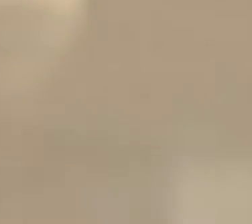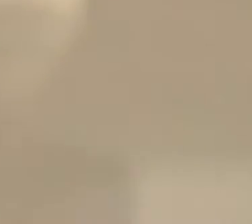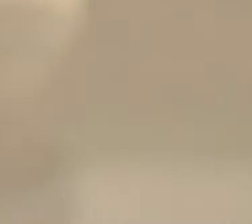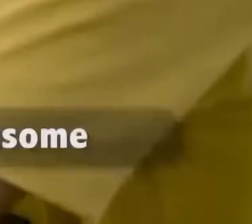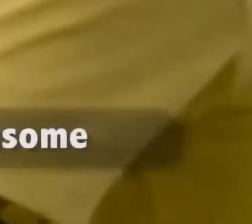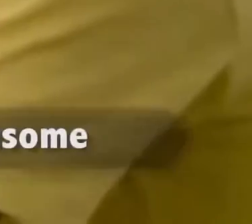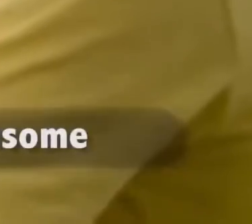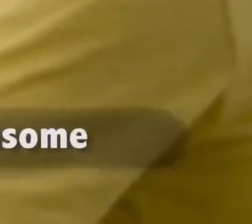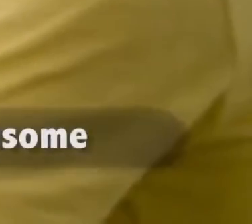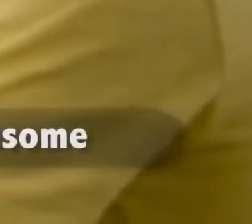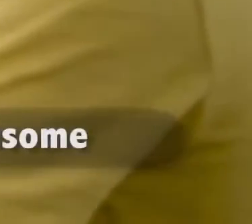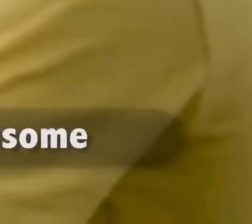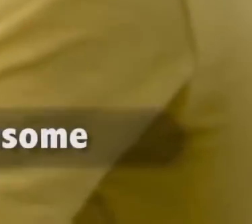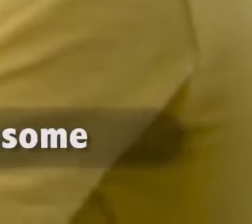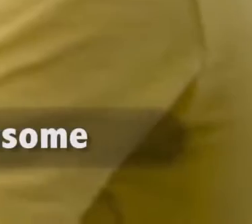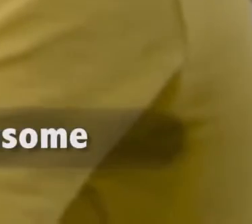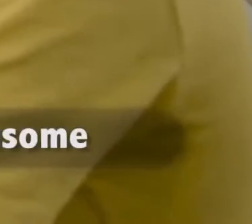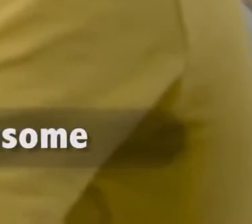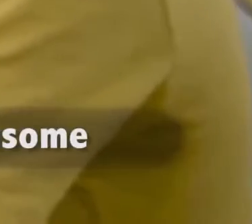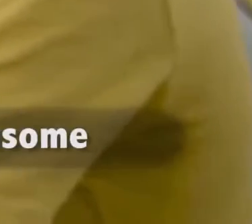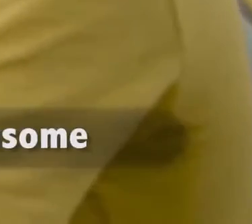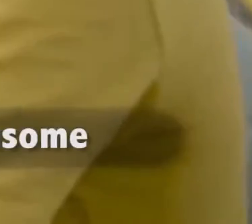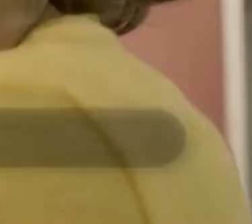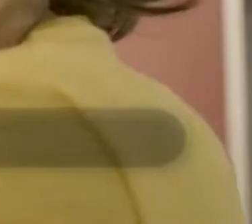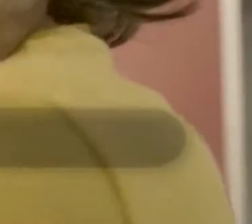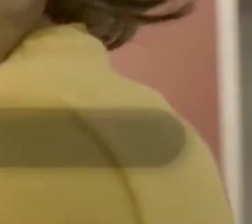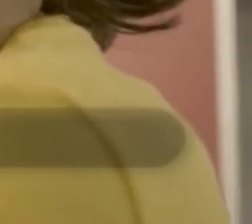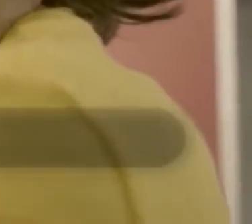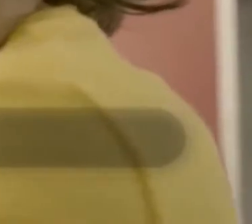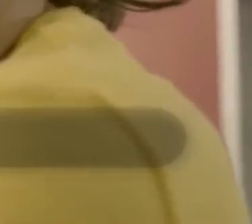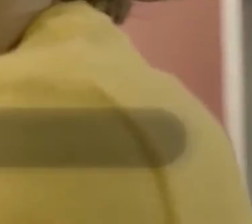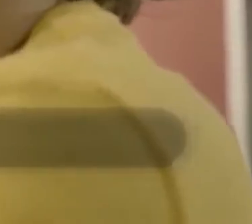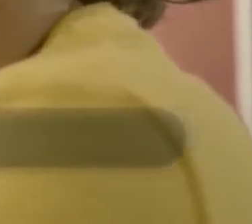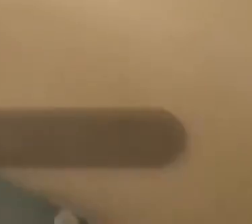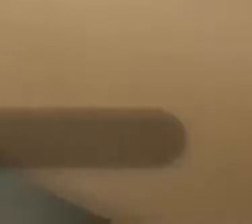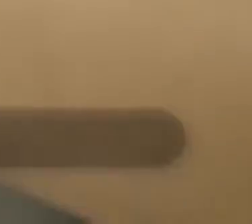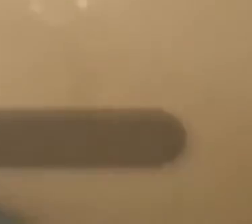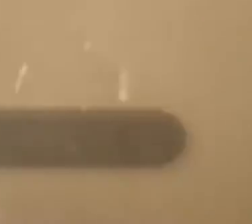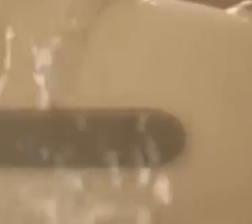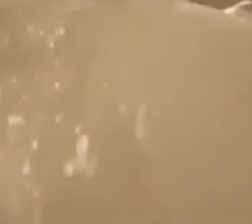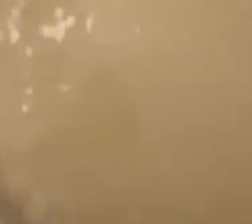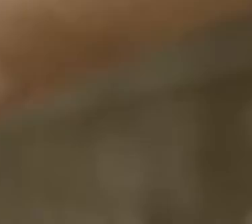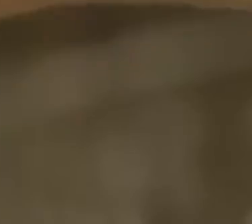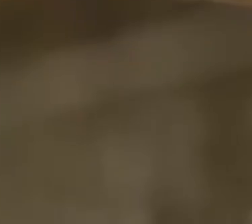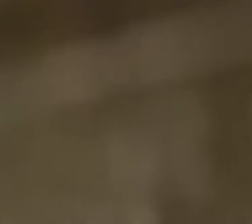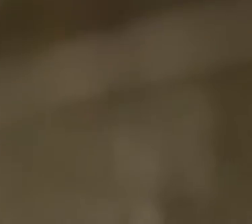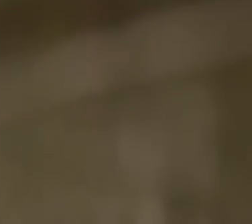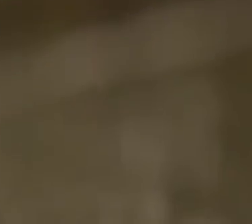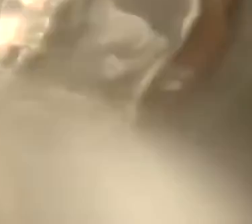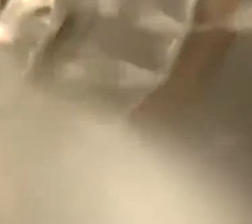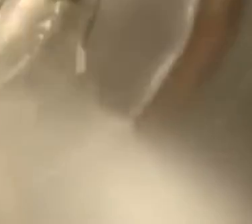você sabia que a qualidade da água que a gente não sobe é muito importante para nossa saúde